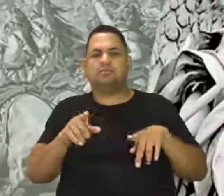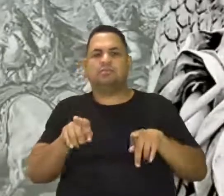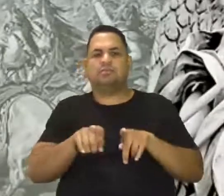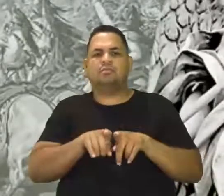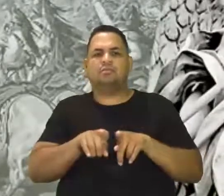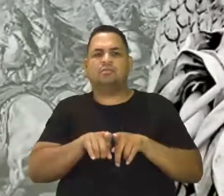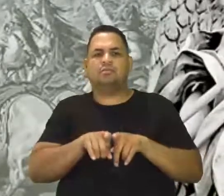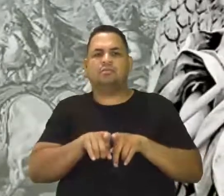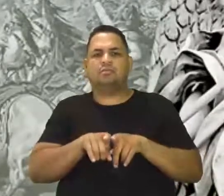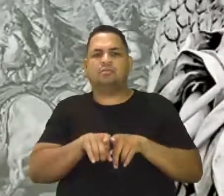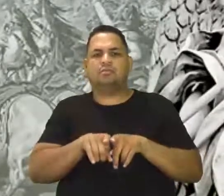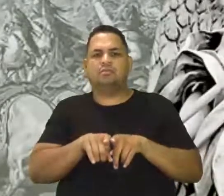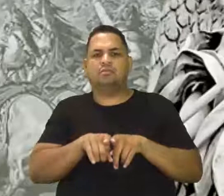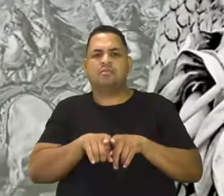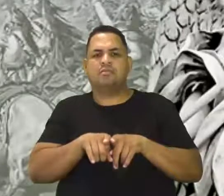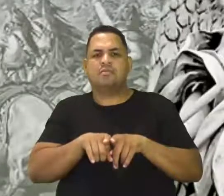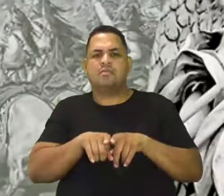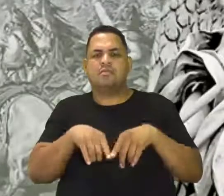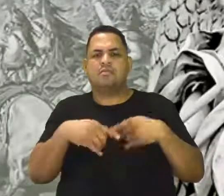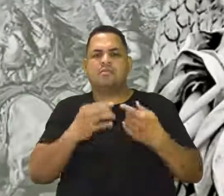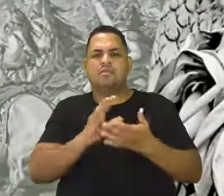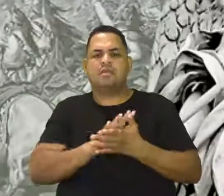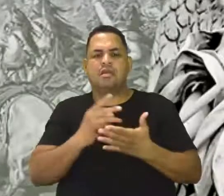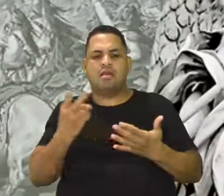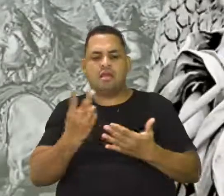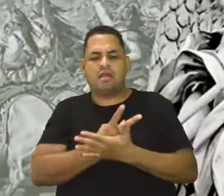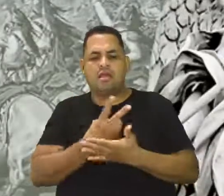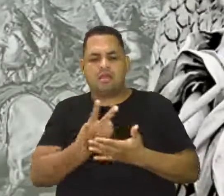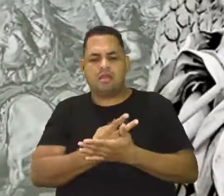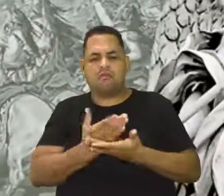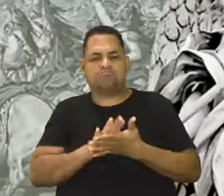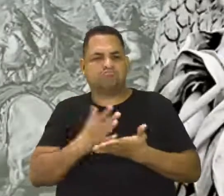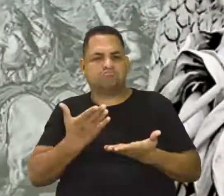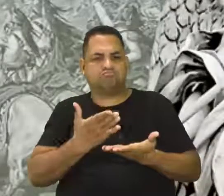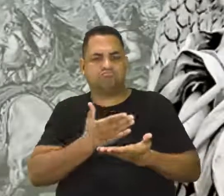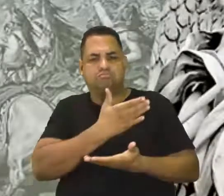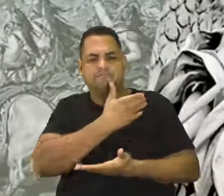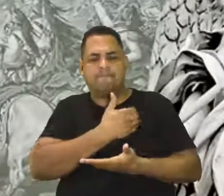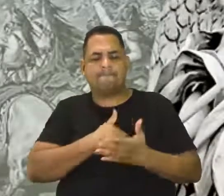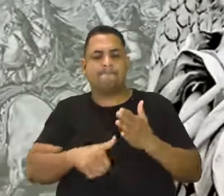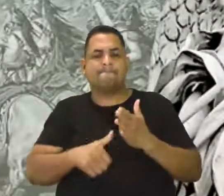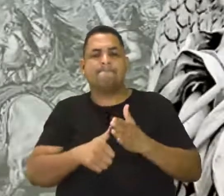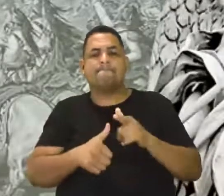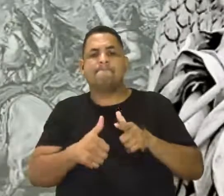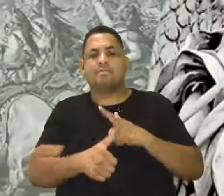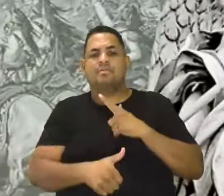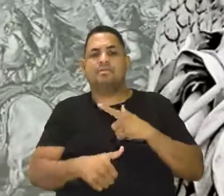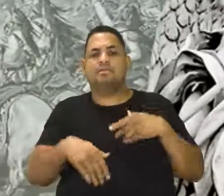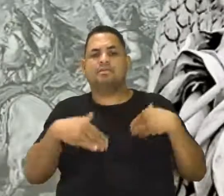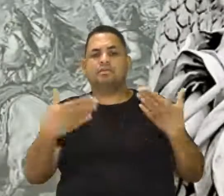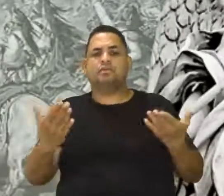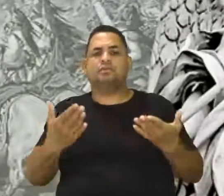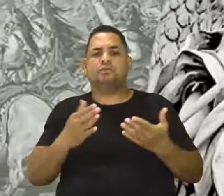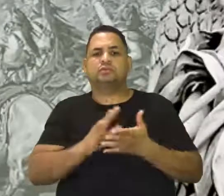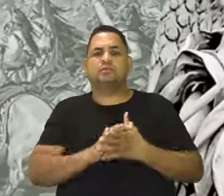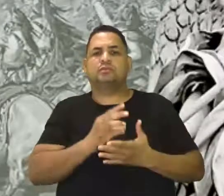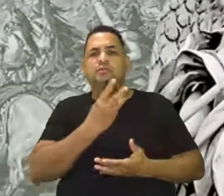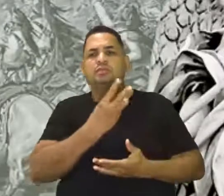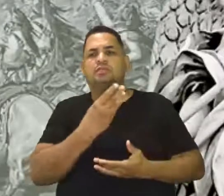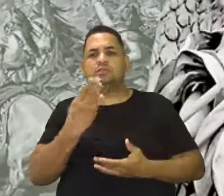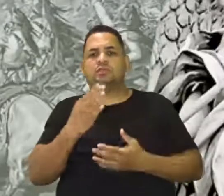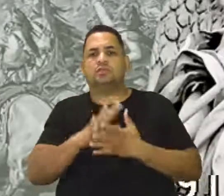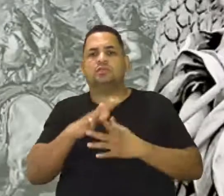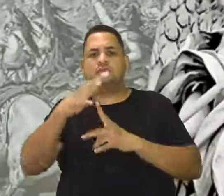também vejo só é erros primários acabar acontecendo quando os cara tá me três quatro helicópteros